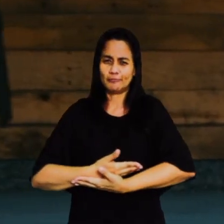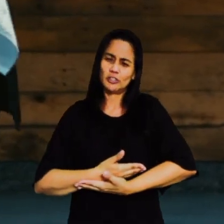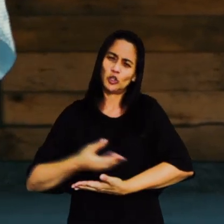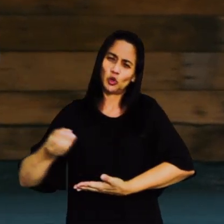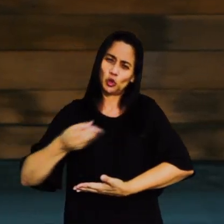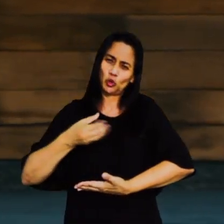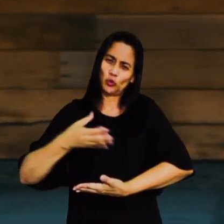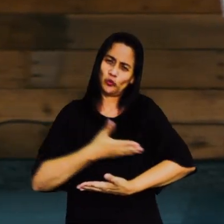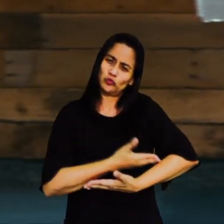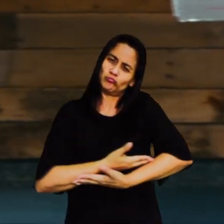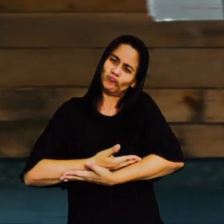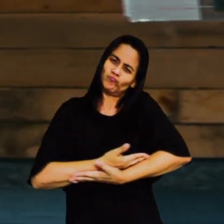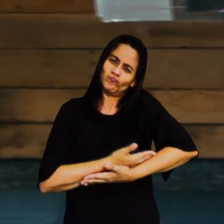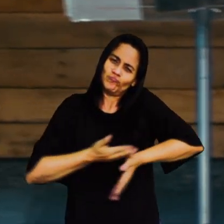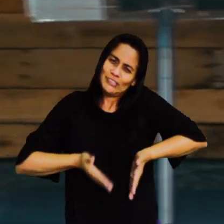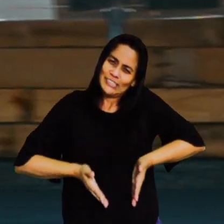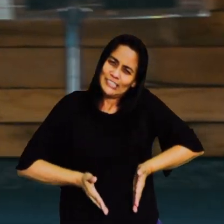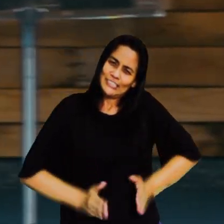quando um baby nasce,